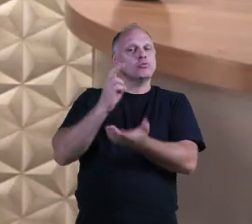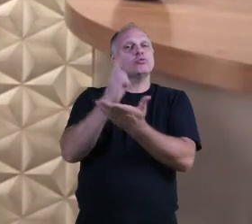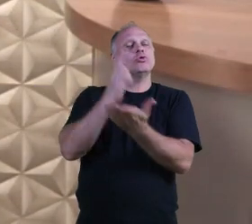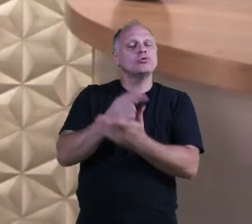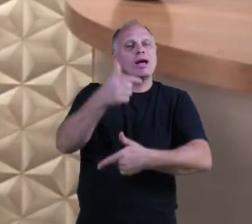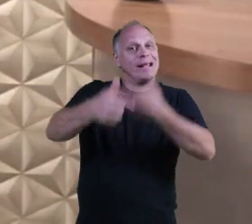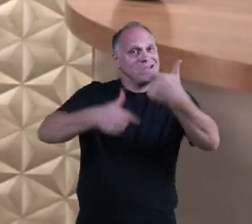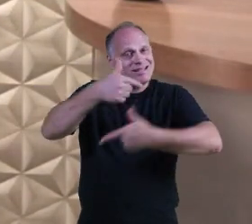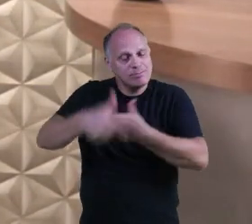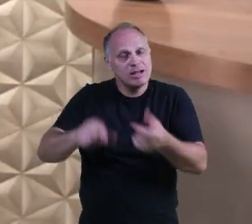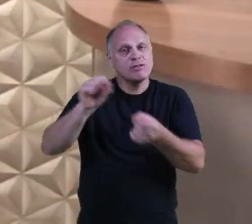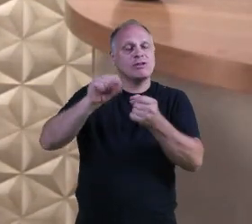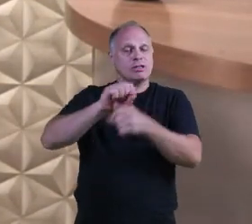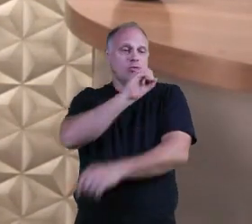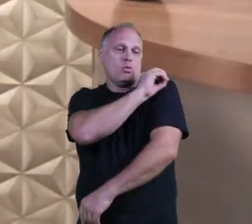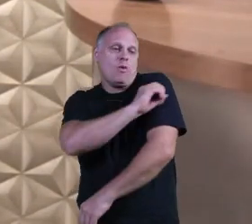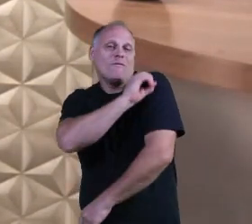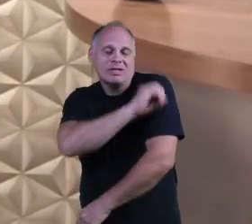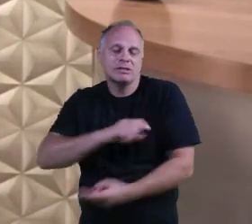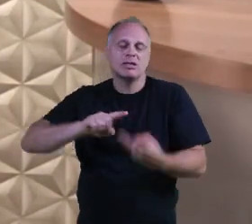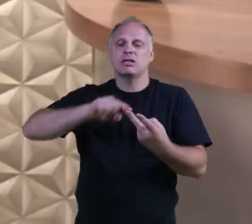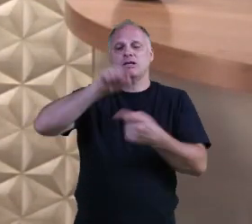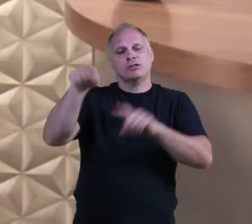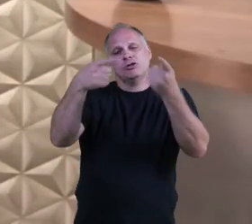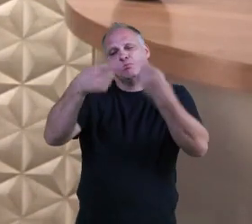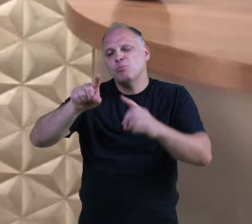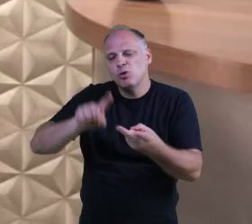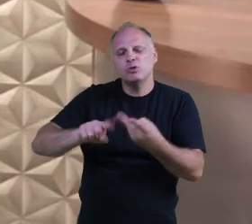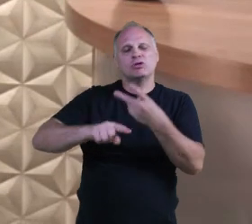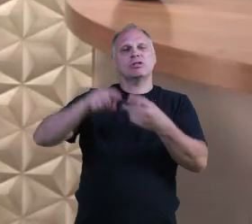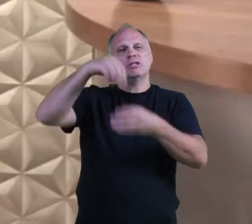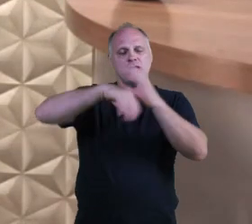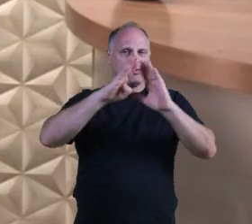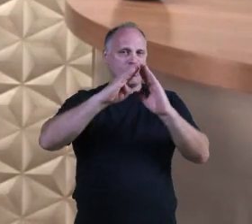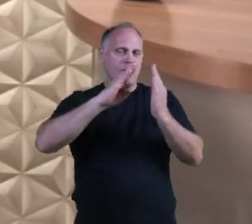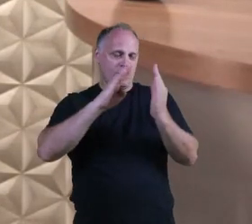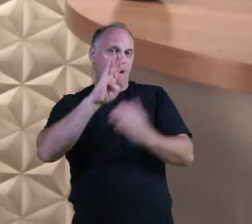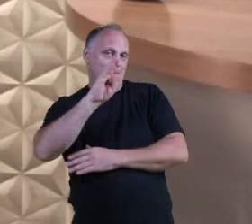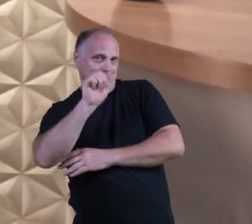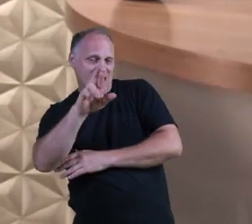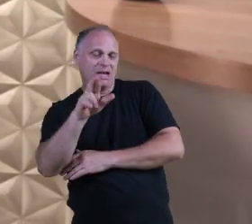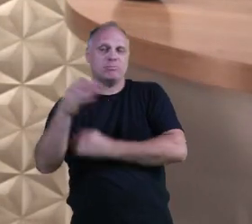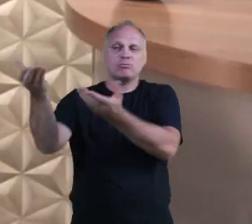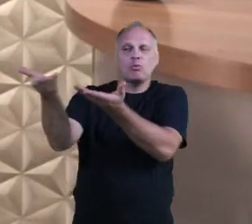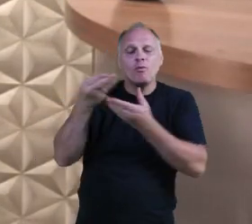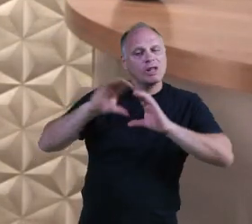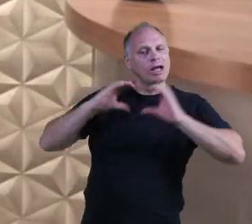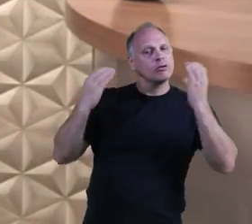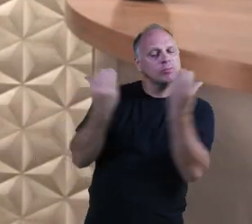Brenda, e quero fazer um bloco, né, e agora eu